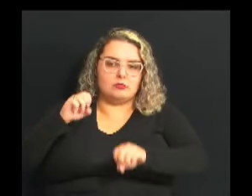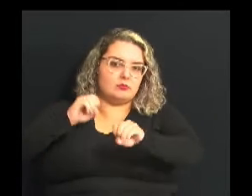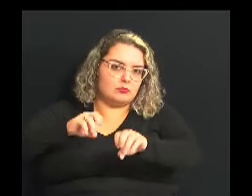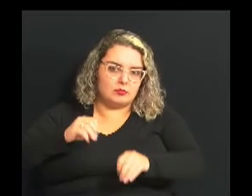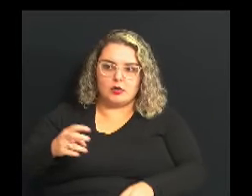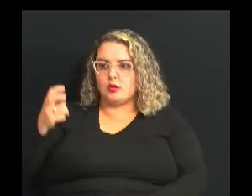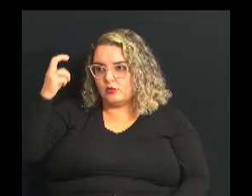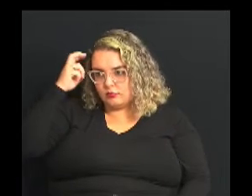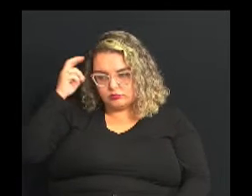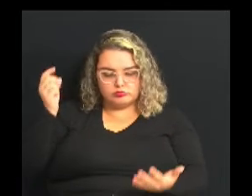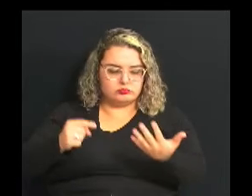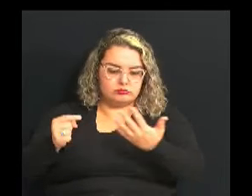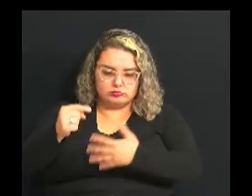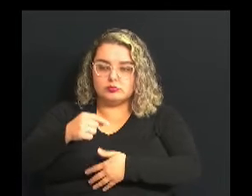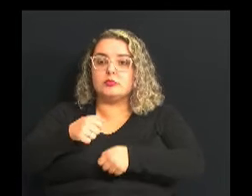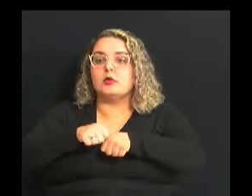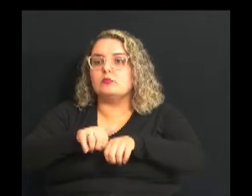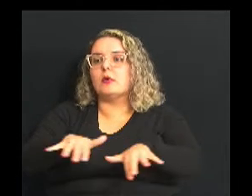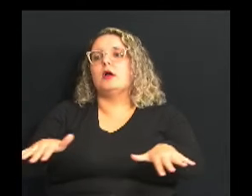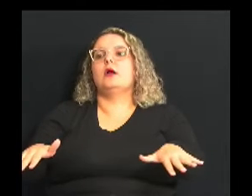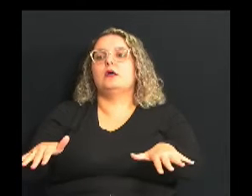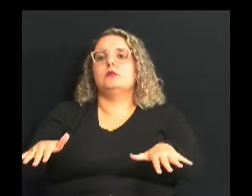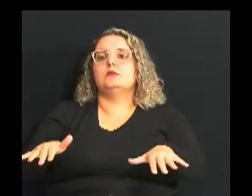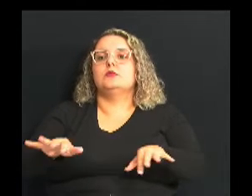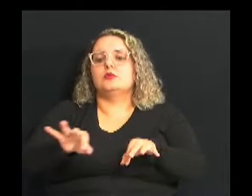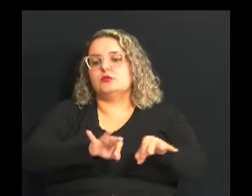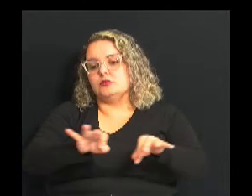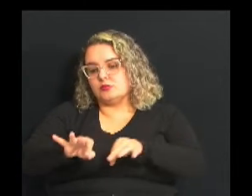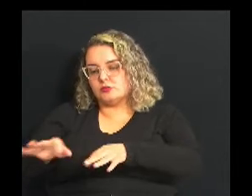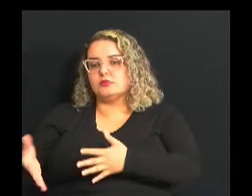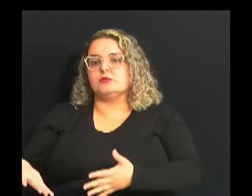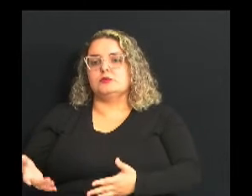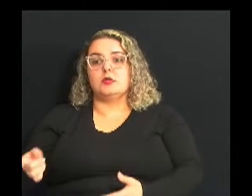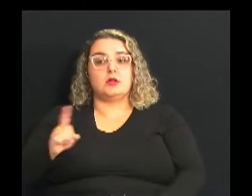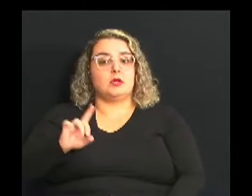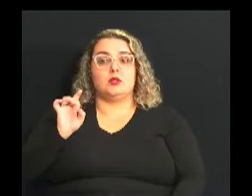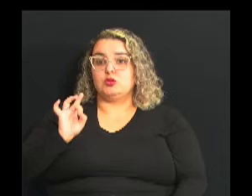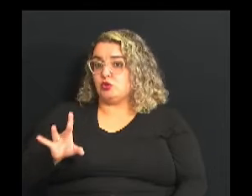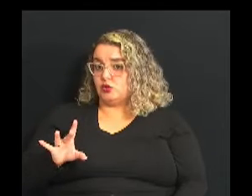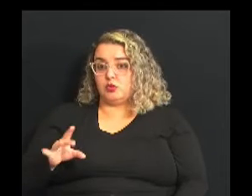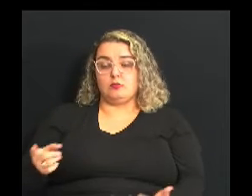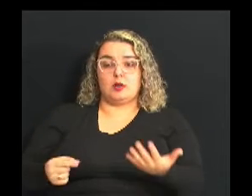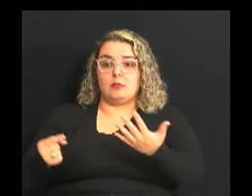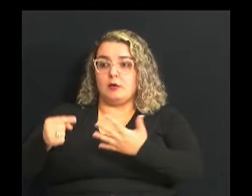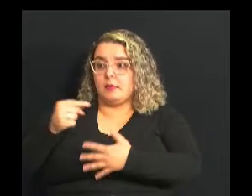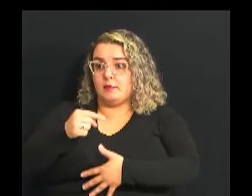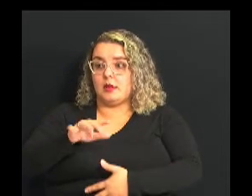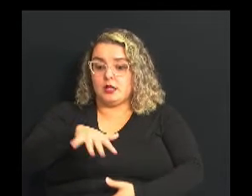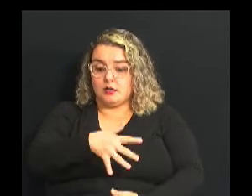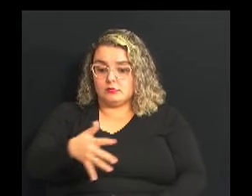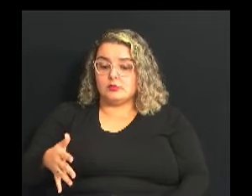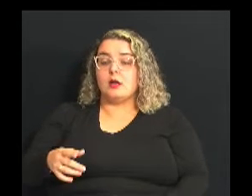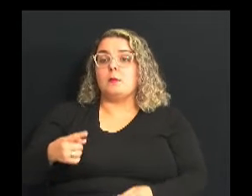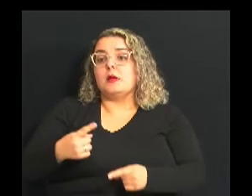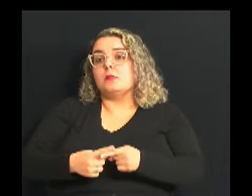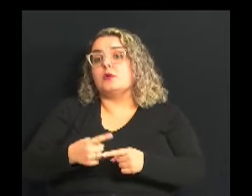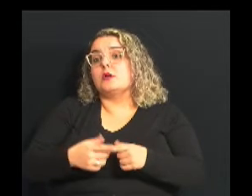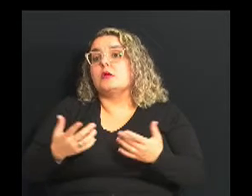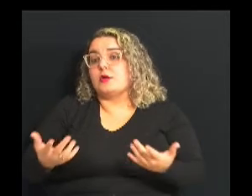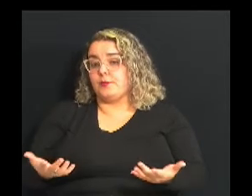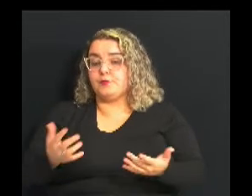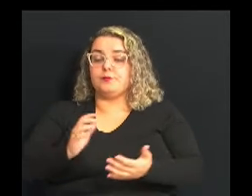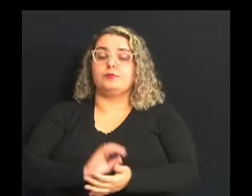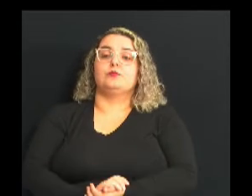cultura, etc. Então, nós aumentamos os nossos programas, não só para compor grade, mas porque